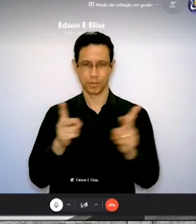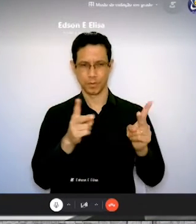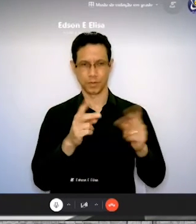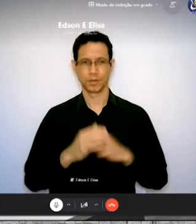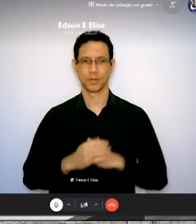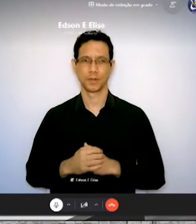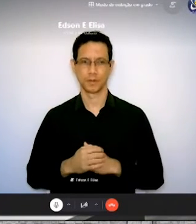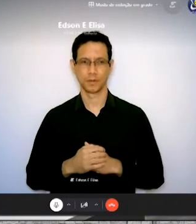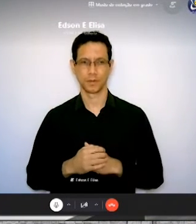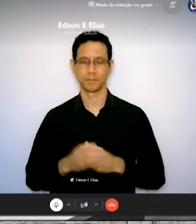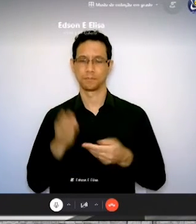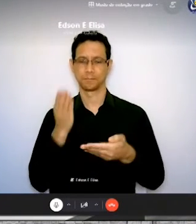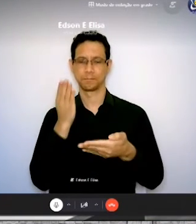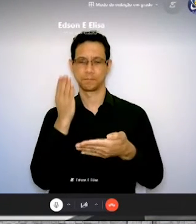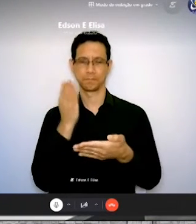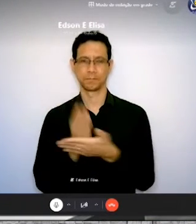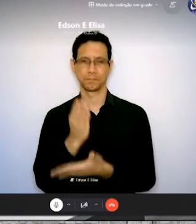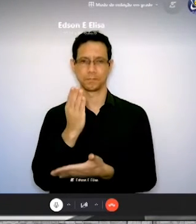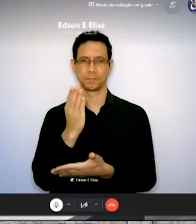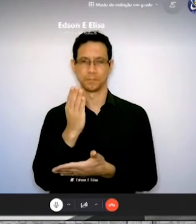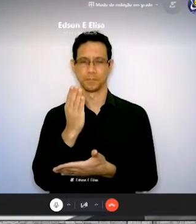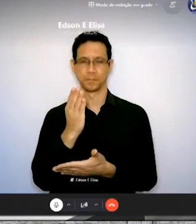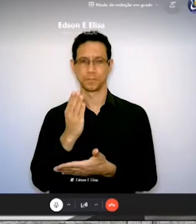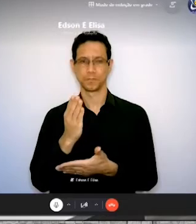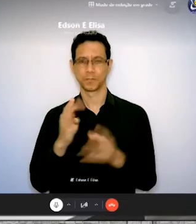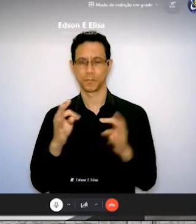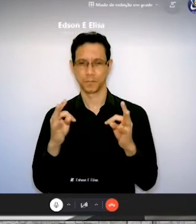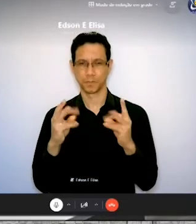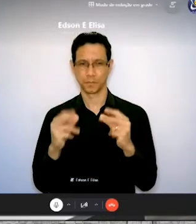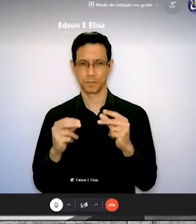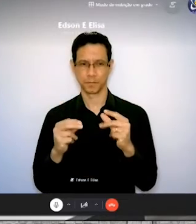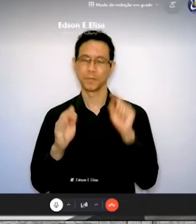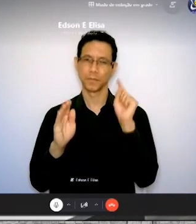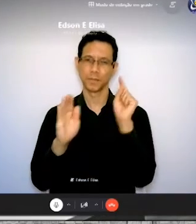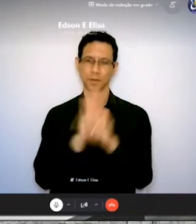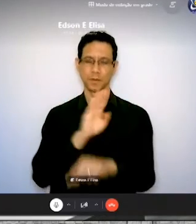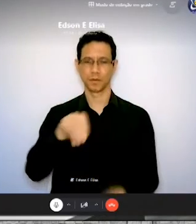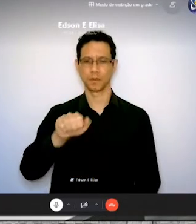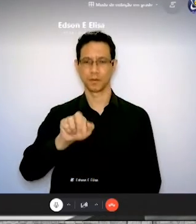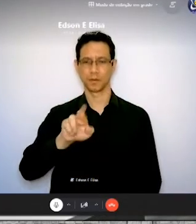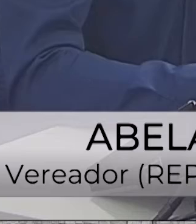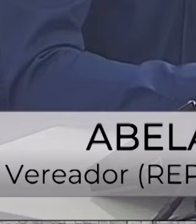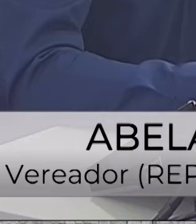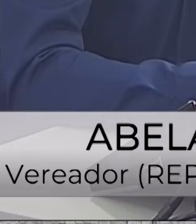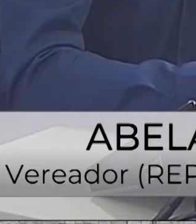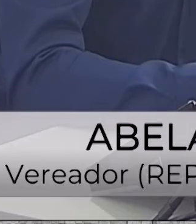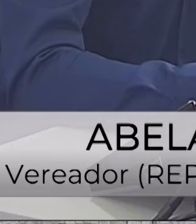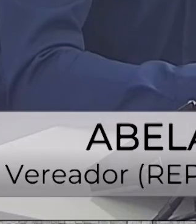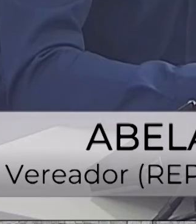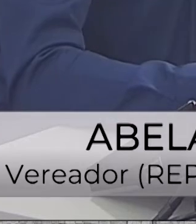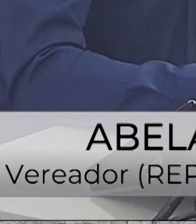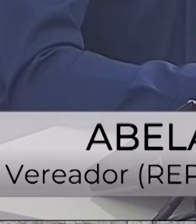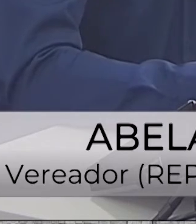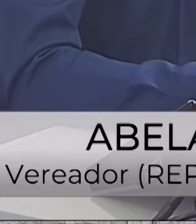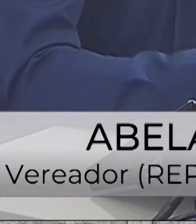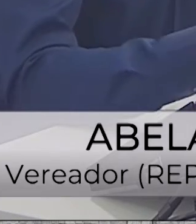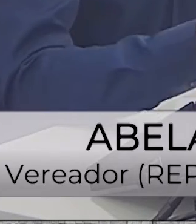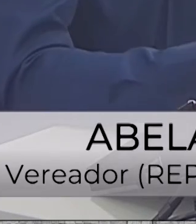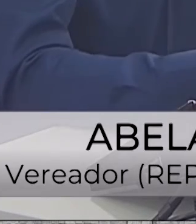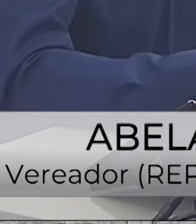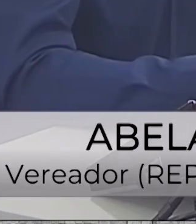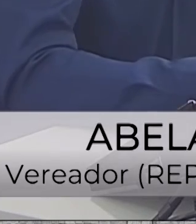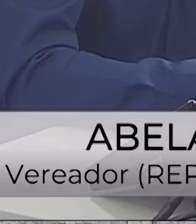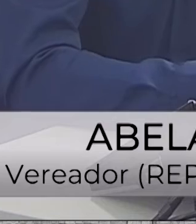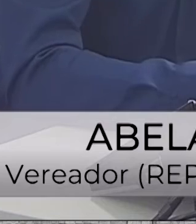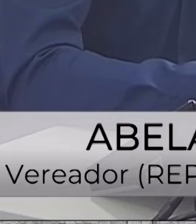tirassem e esclarecessem dúvidas sobre as matérias, que no fim foram aprovadas. Elas solicitavam a possibilidade de